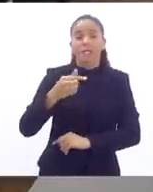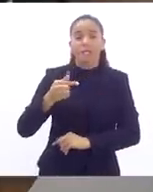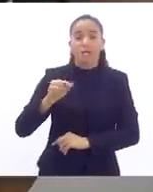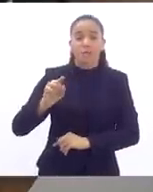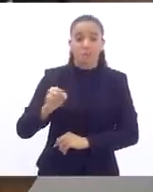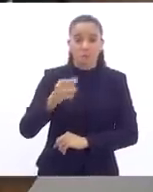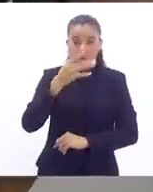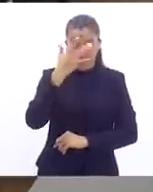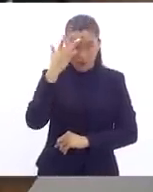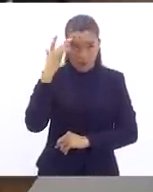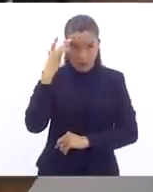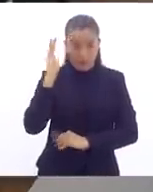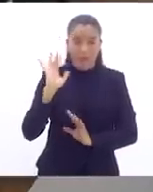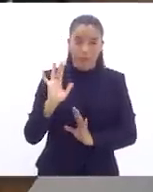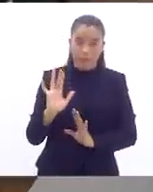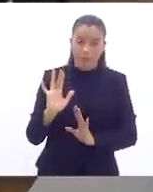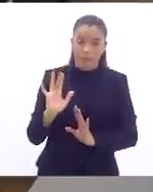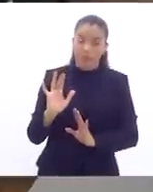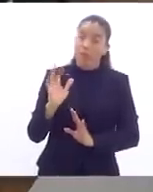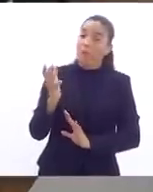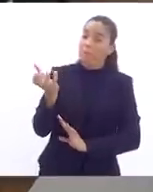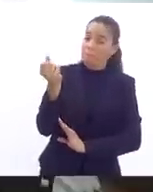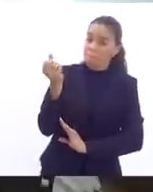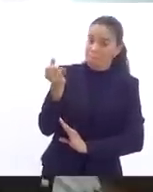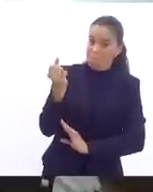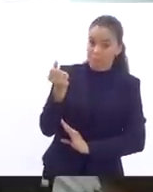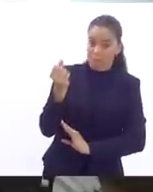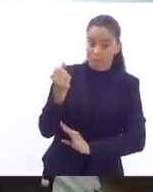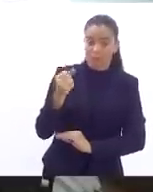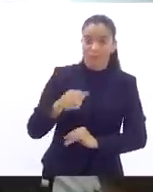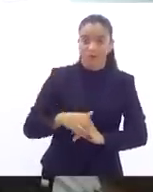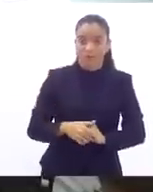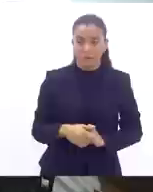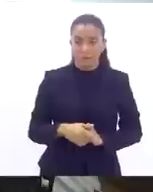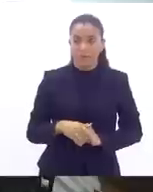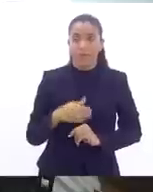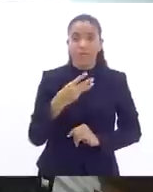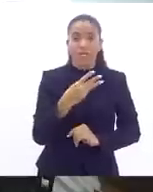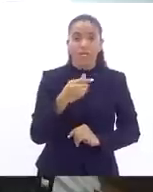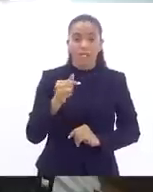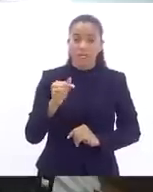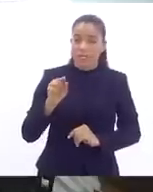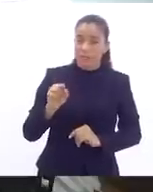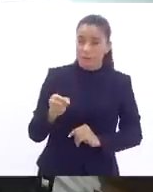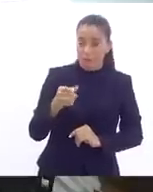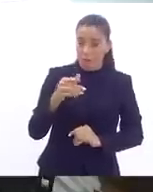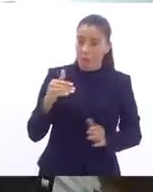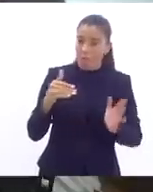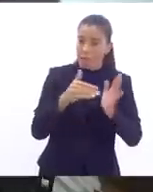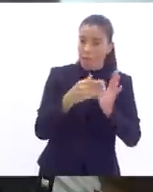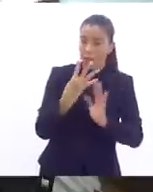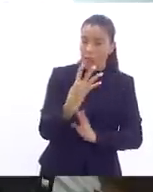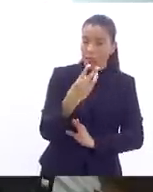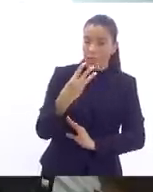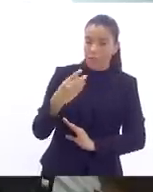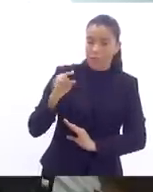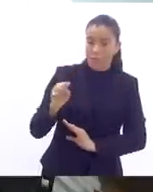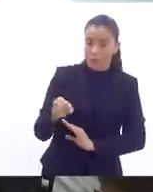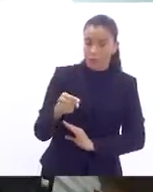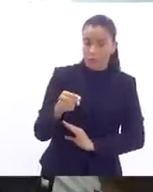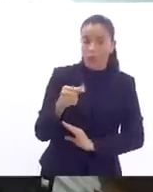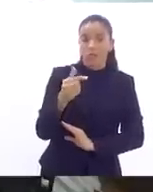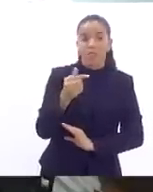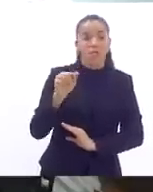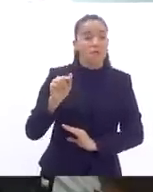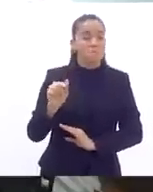pessoas pensionistas Tudo bem então de 37 para 43 vou fazer uma conta grande aqui 7